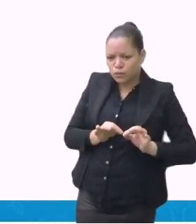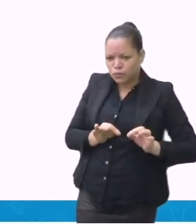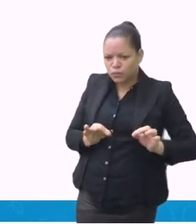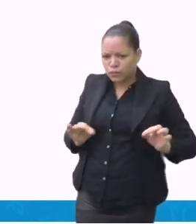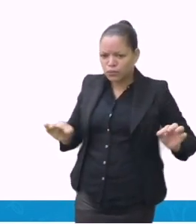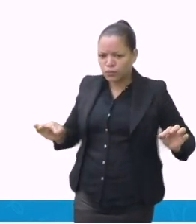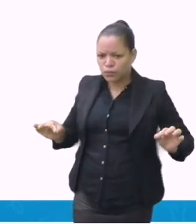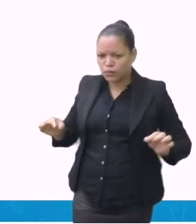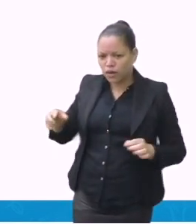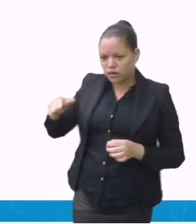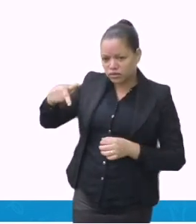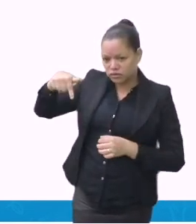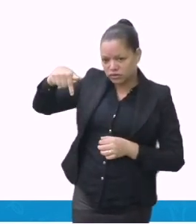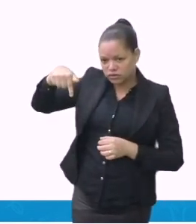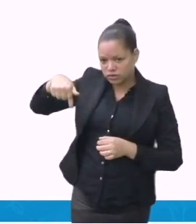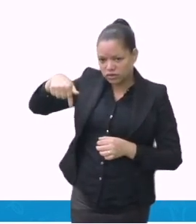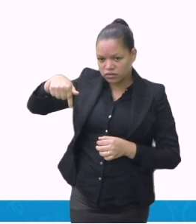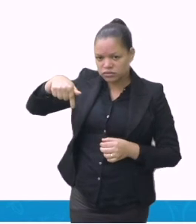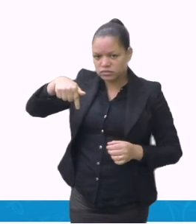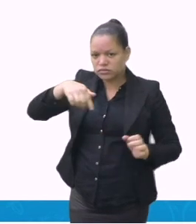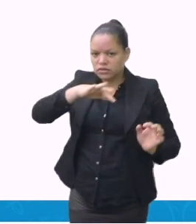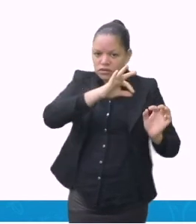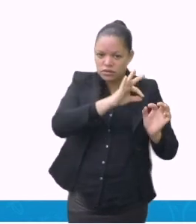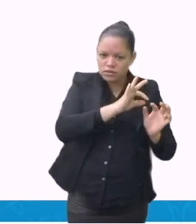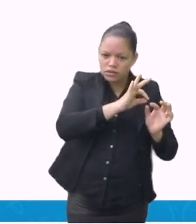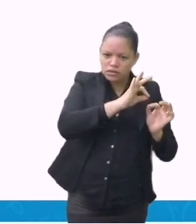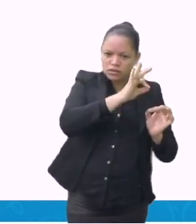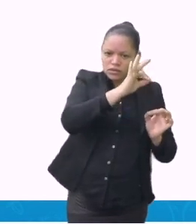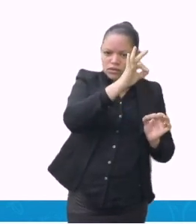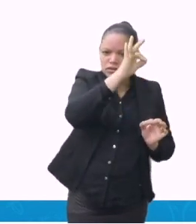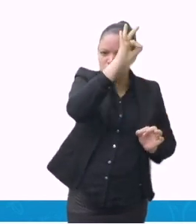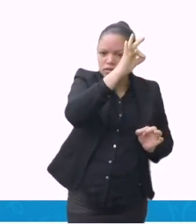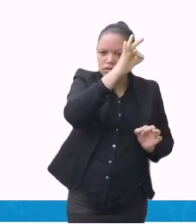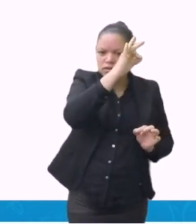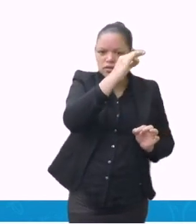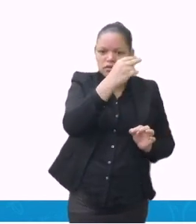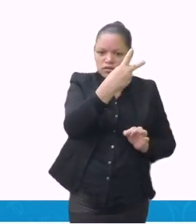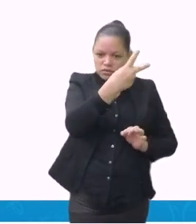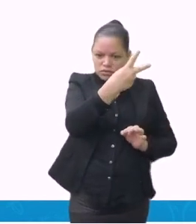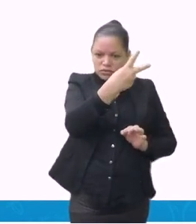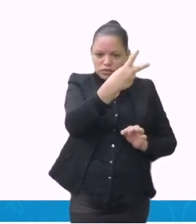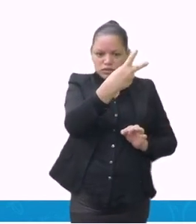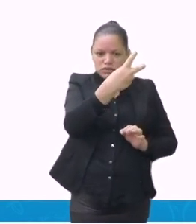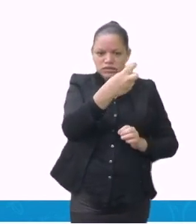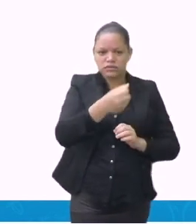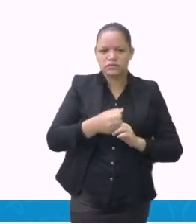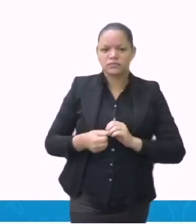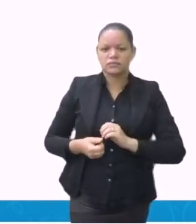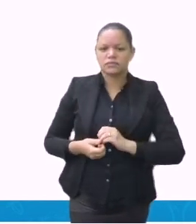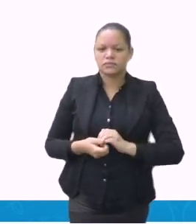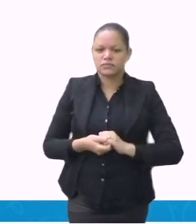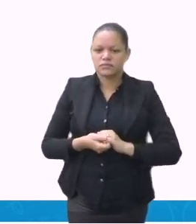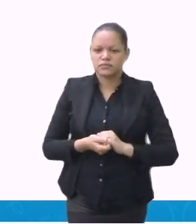linha 2. Então, coluna 7, linha 2.